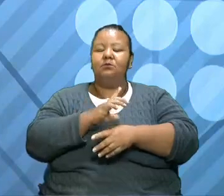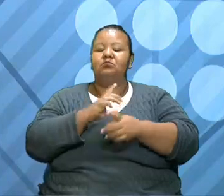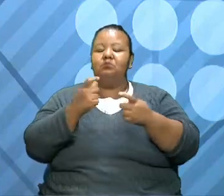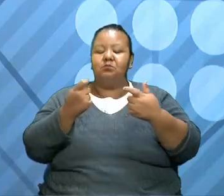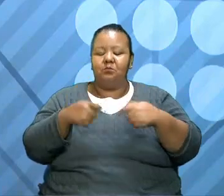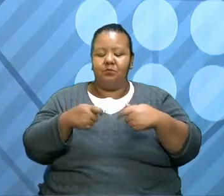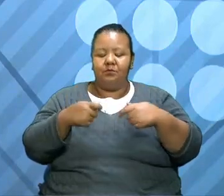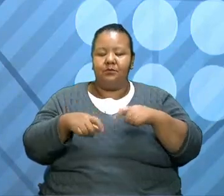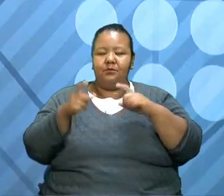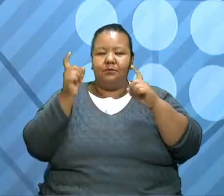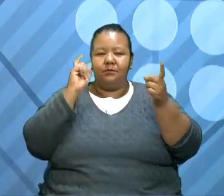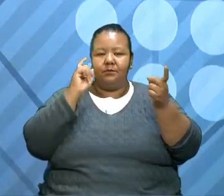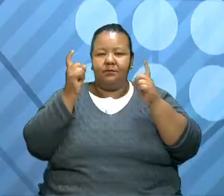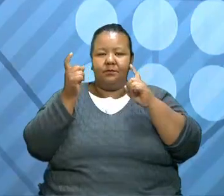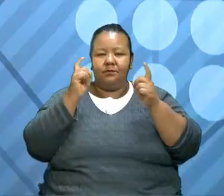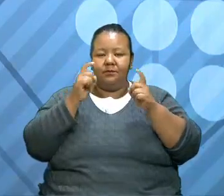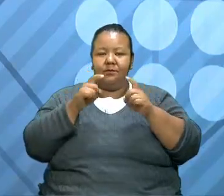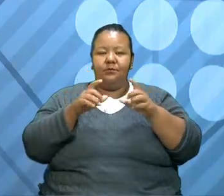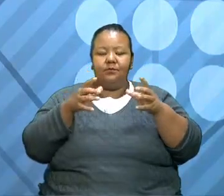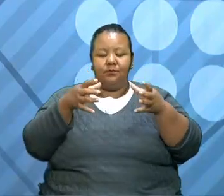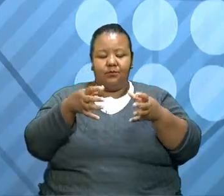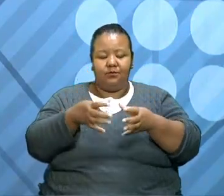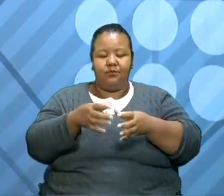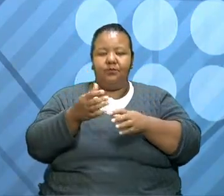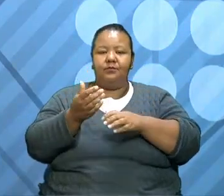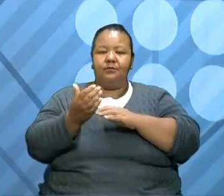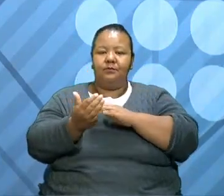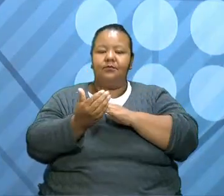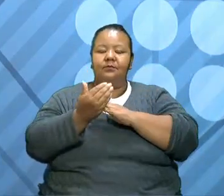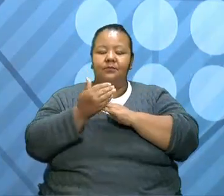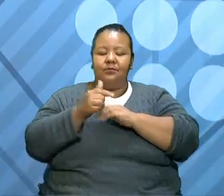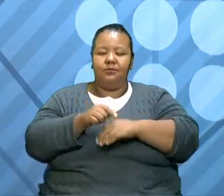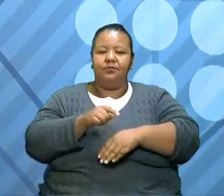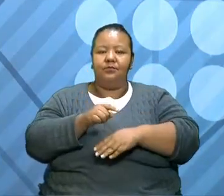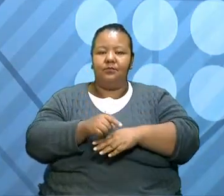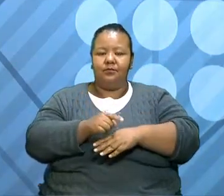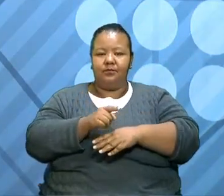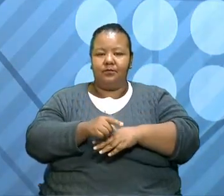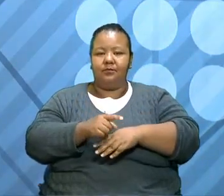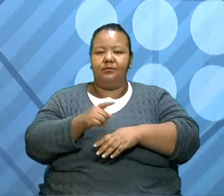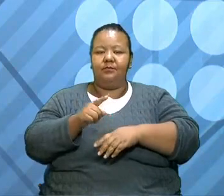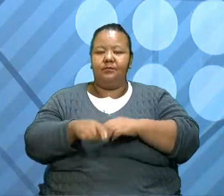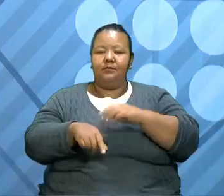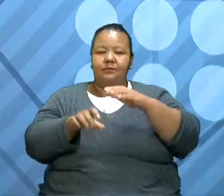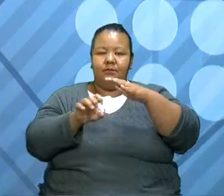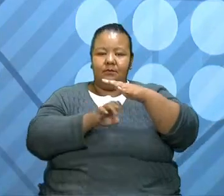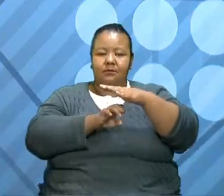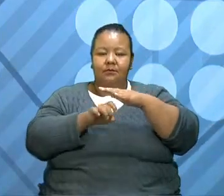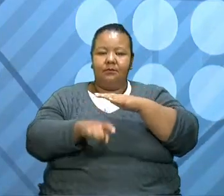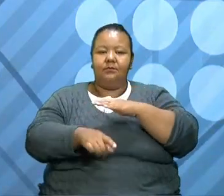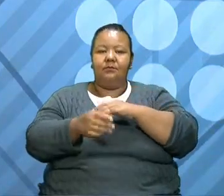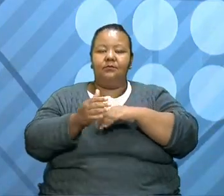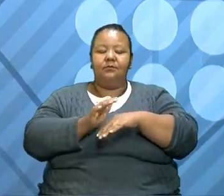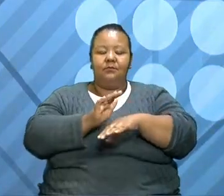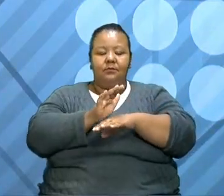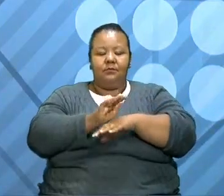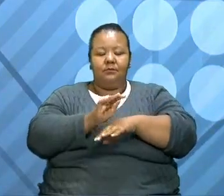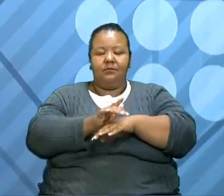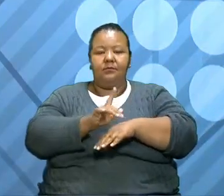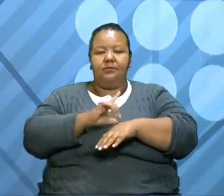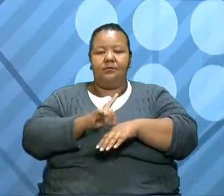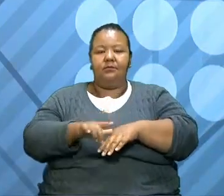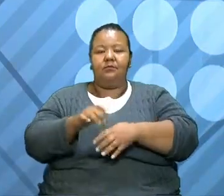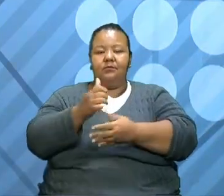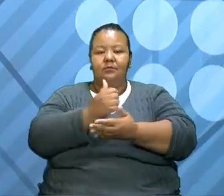essas reuniões periódicas, essas reuniões coletivas, ajuda muito na empresa, ajuda muito a ter